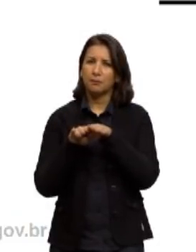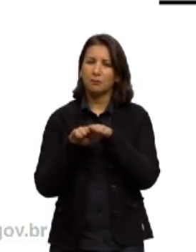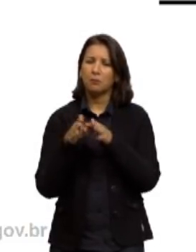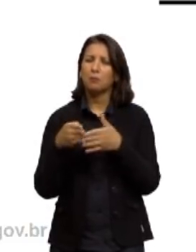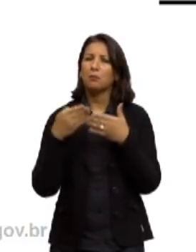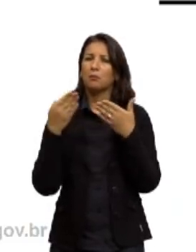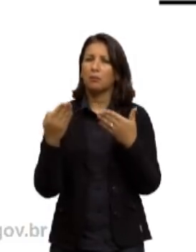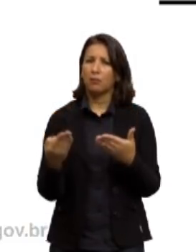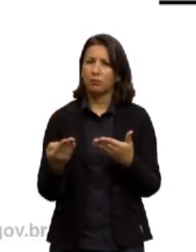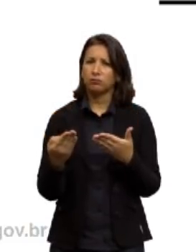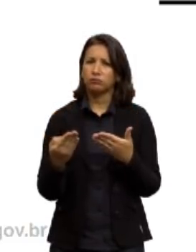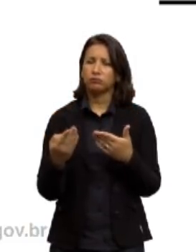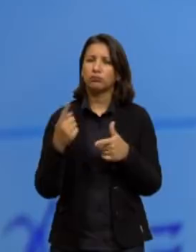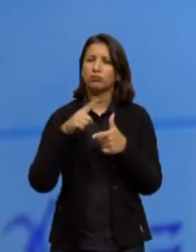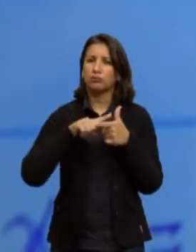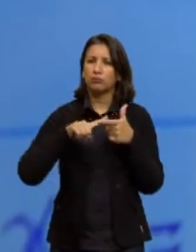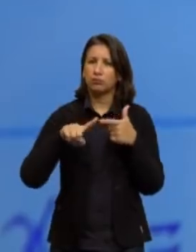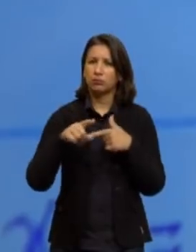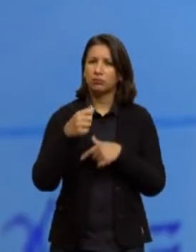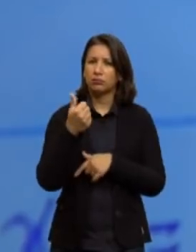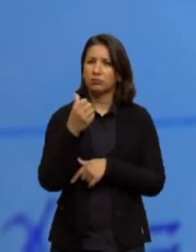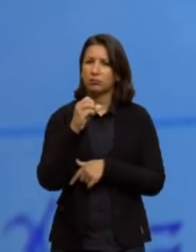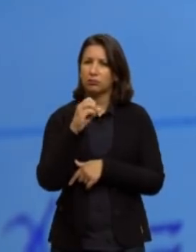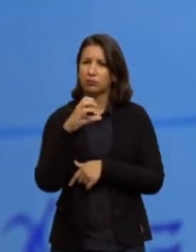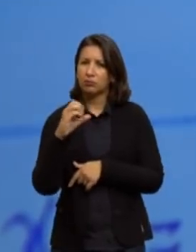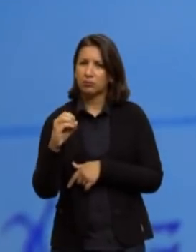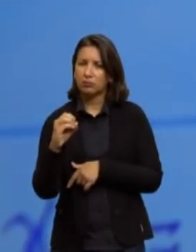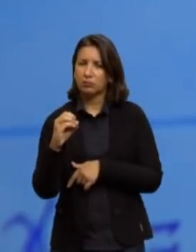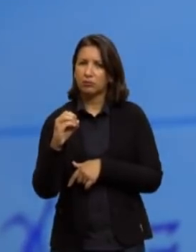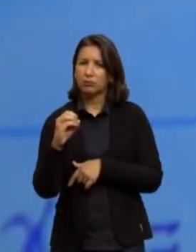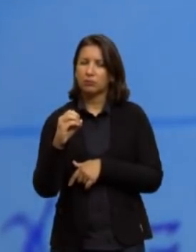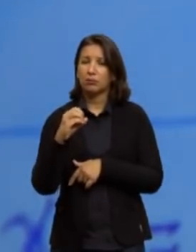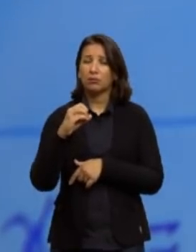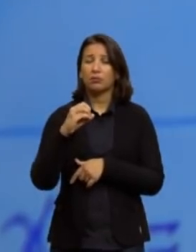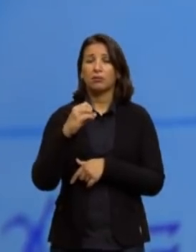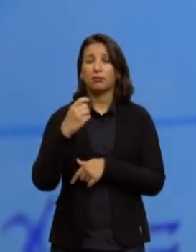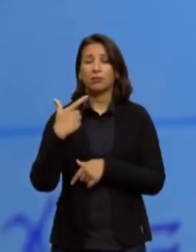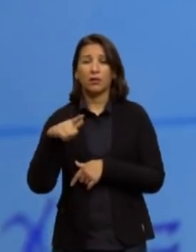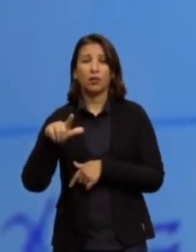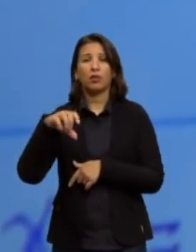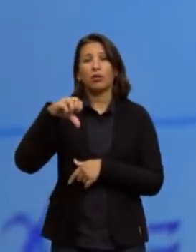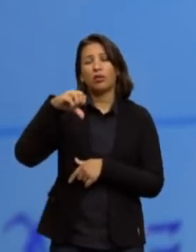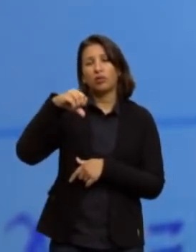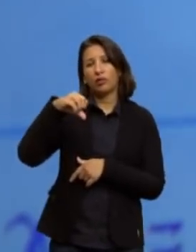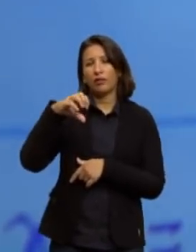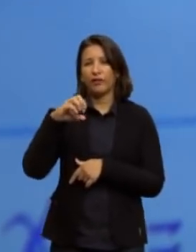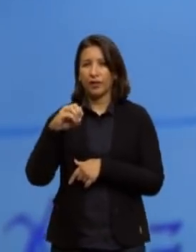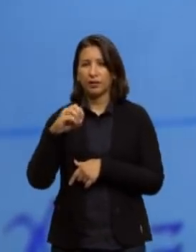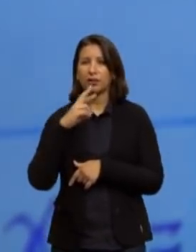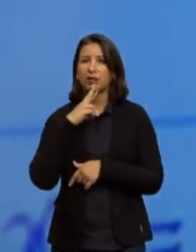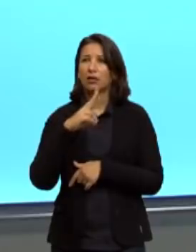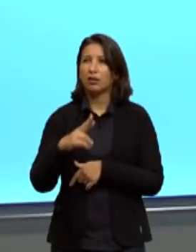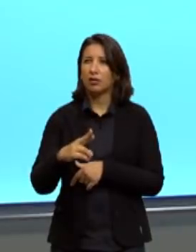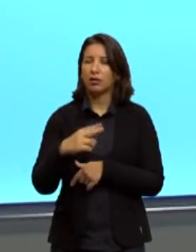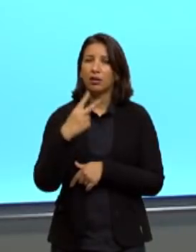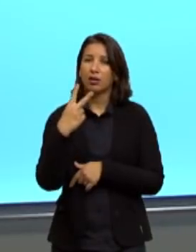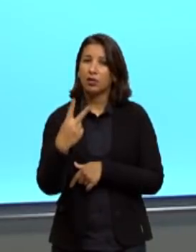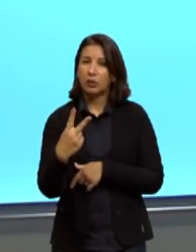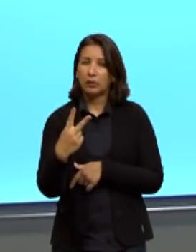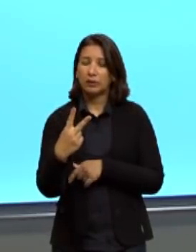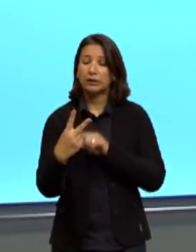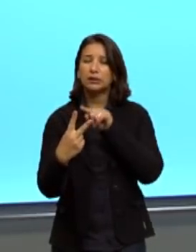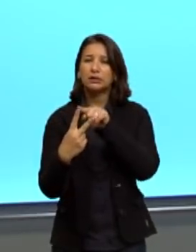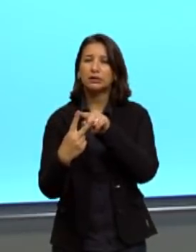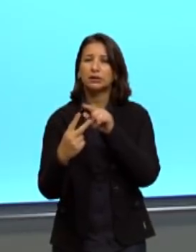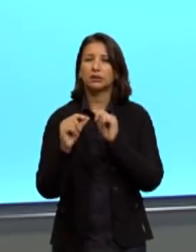essa e aí nós dividimos o 180 pelo novembro e essa proporção é dois sério bom se é